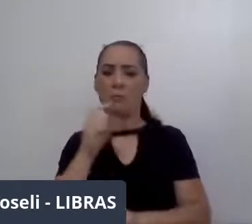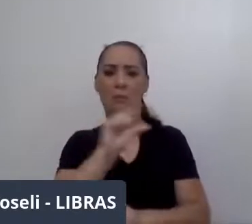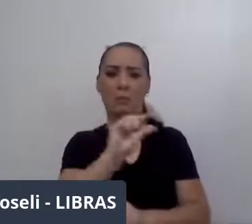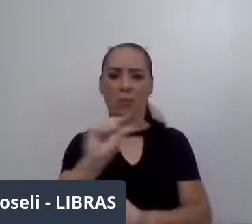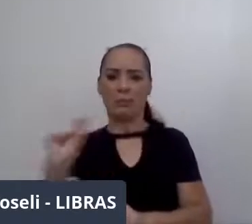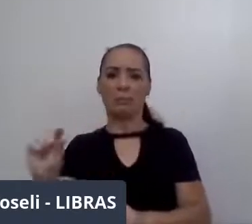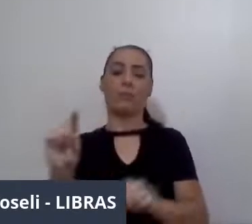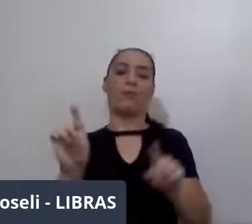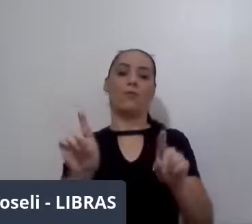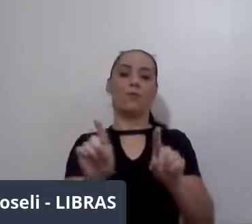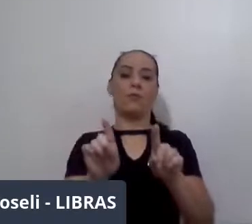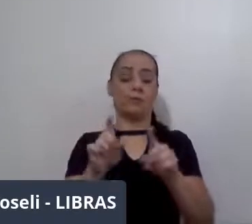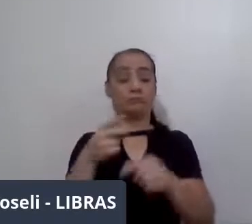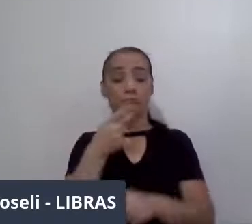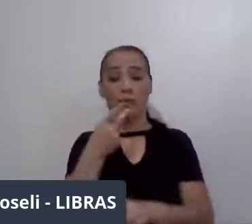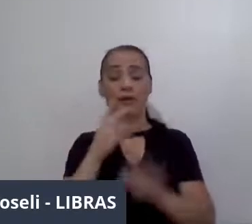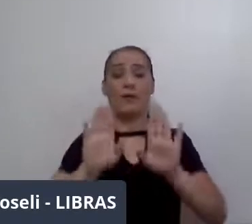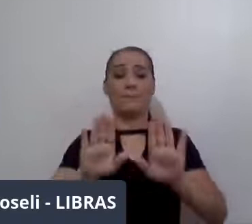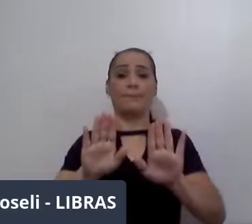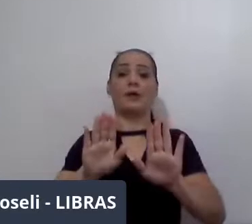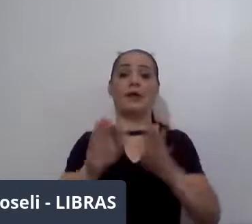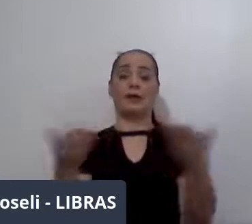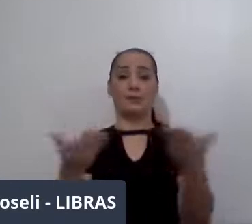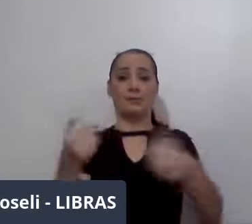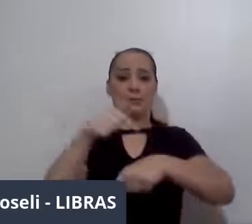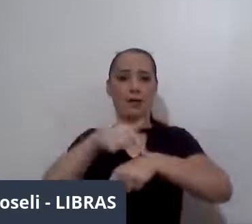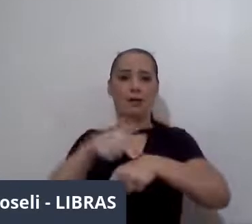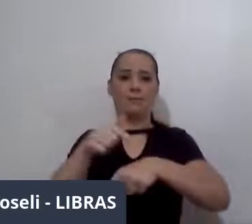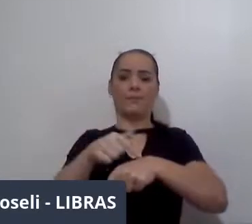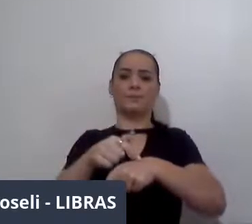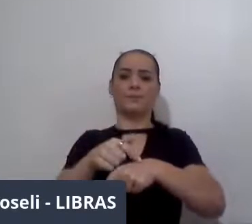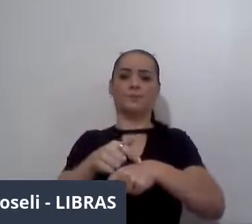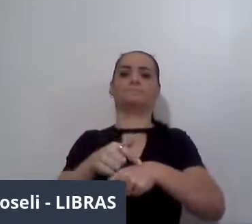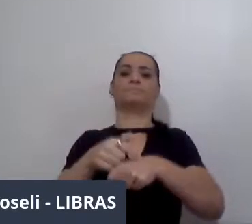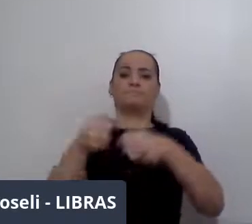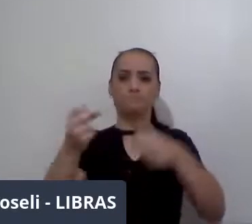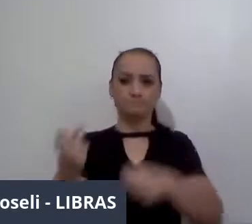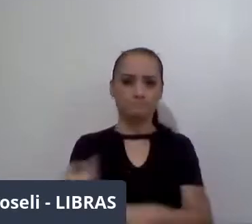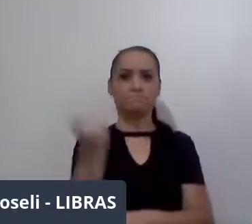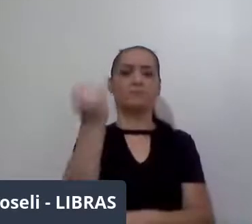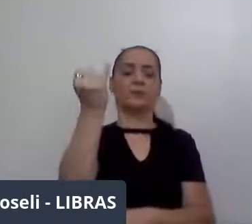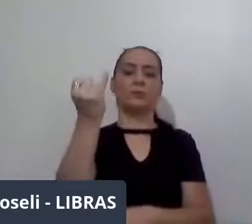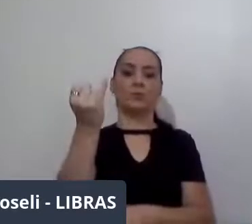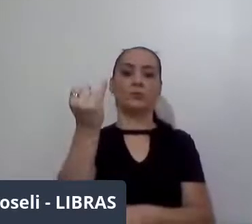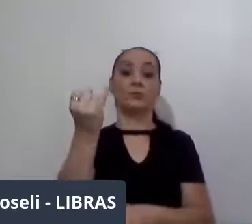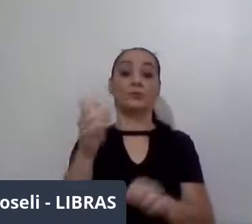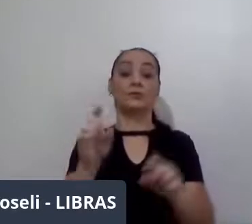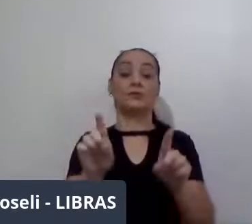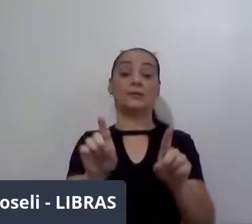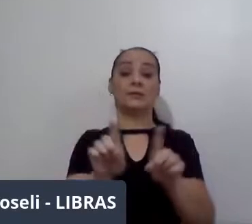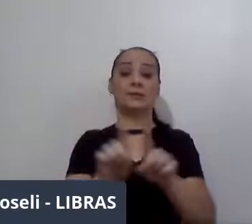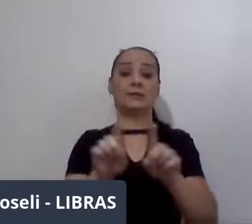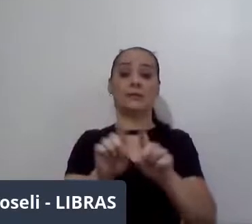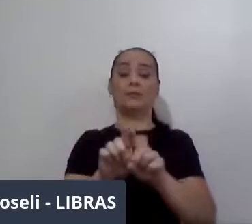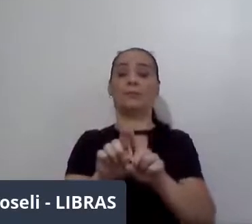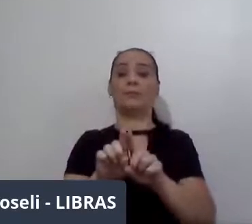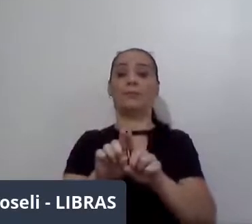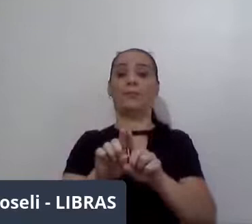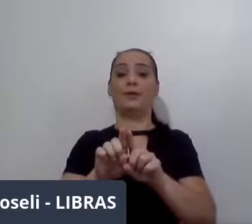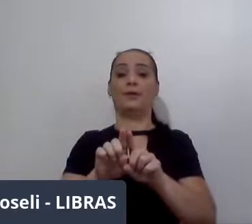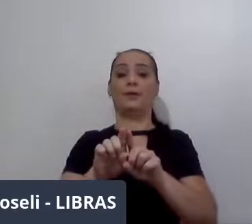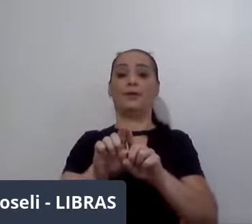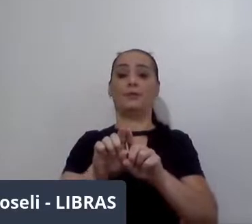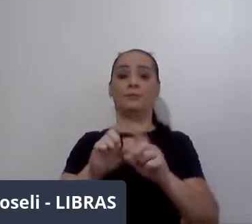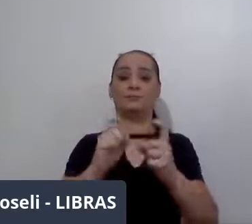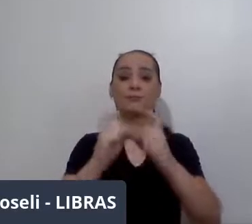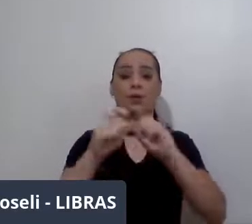vou adiantar, que vou propor também que se faça uma audiência pública lá na CDH,